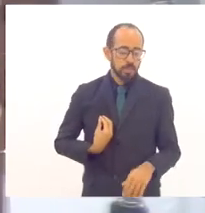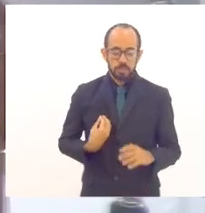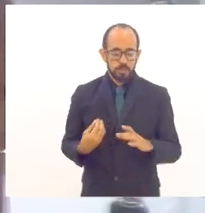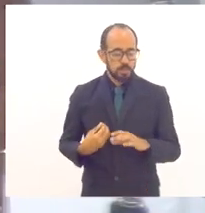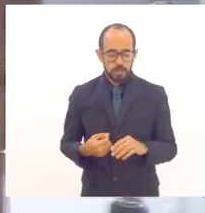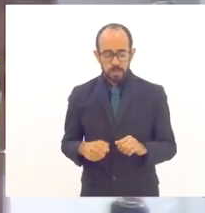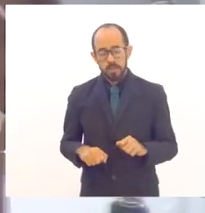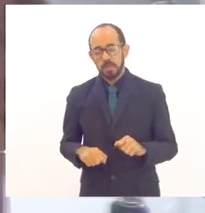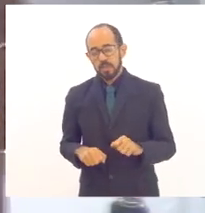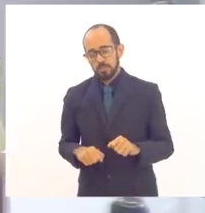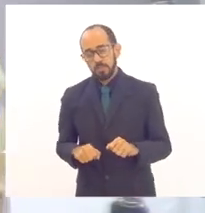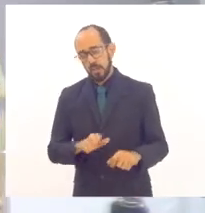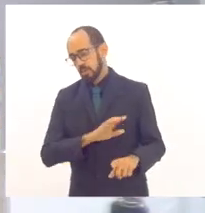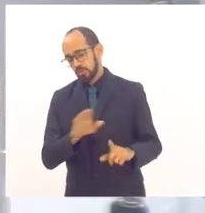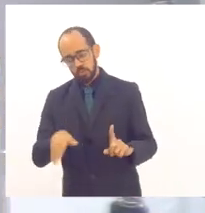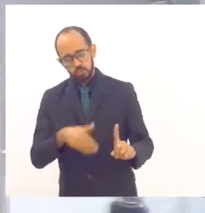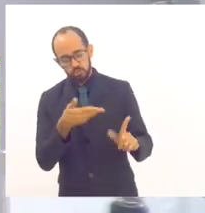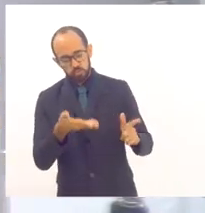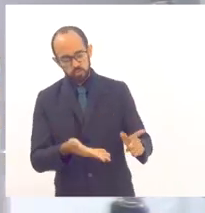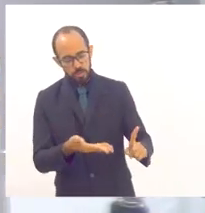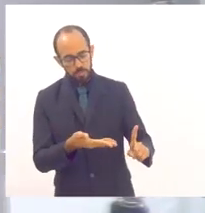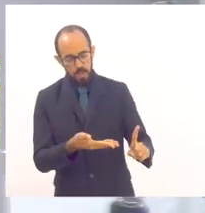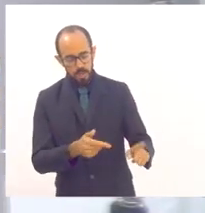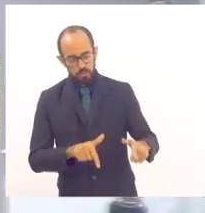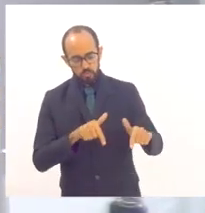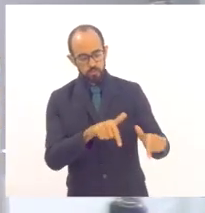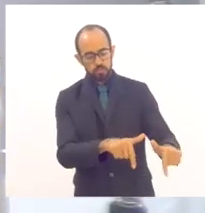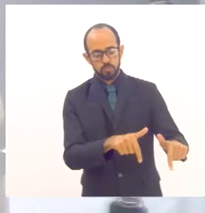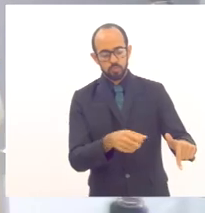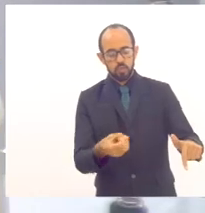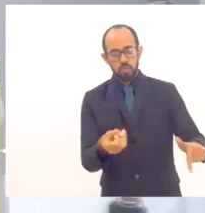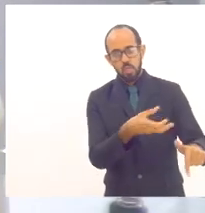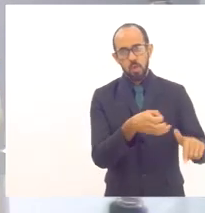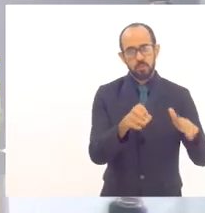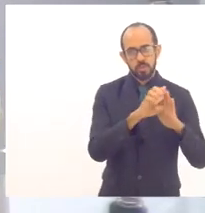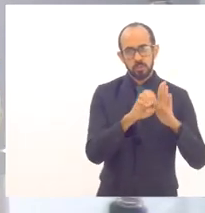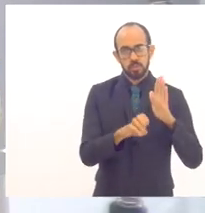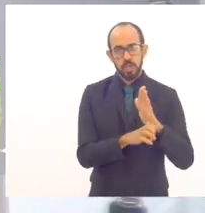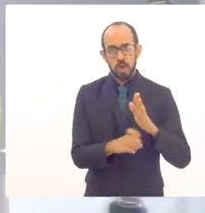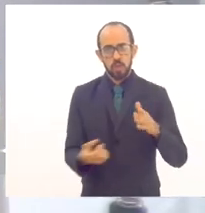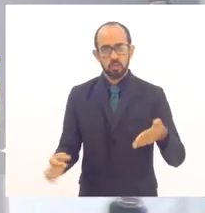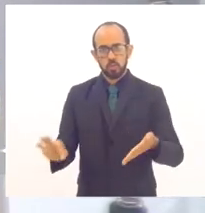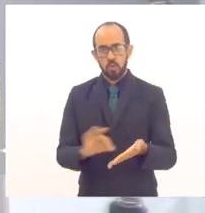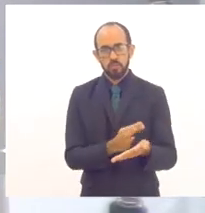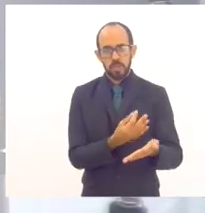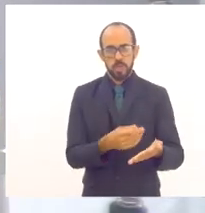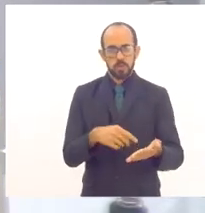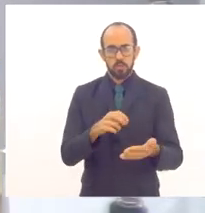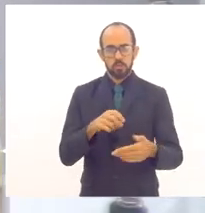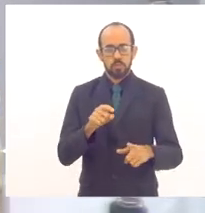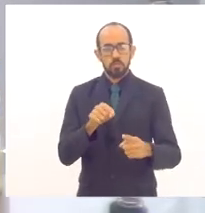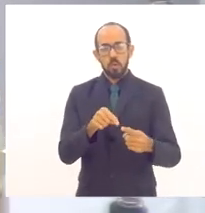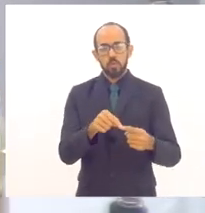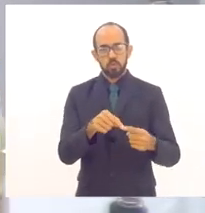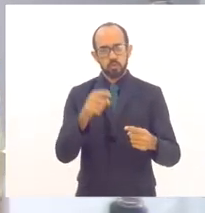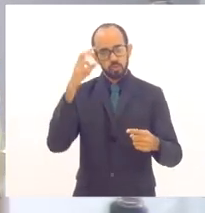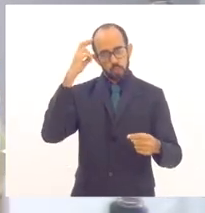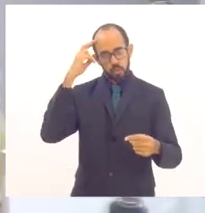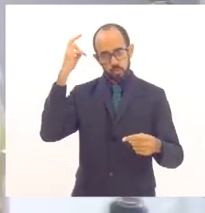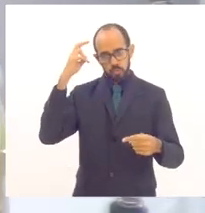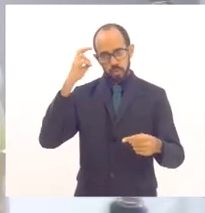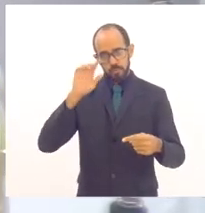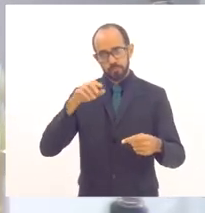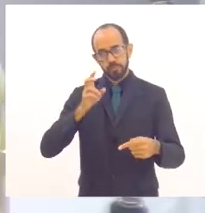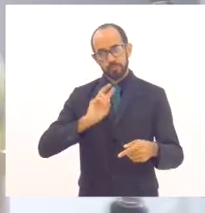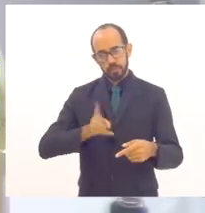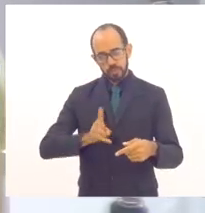a serem contemplados na possibilidade de um novo edital de convênio de ponto de cultura. Então, eu queria dizer que nós estamos